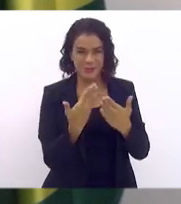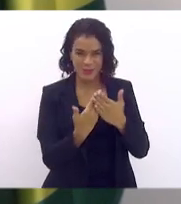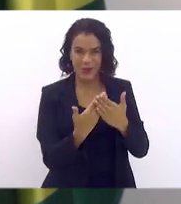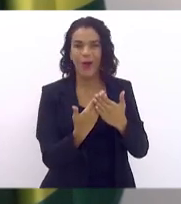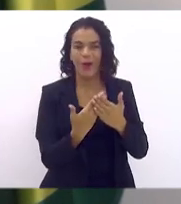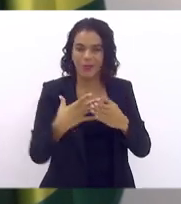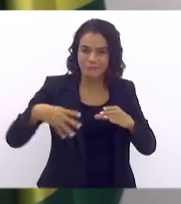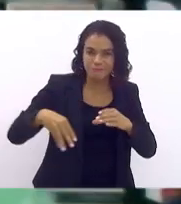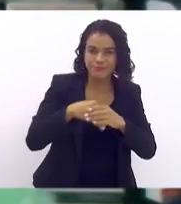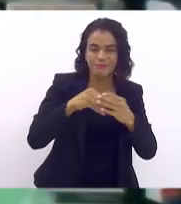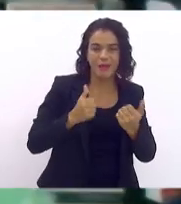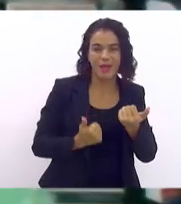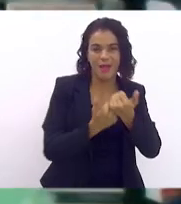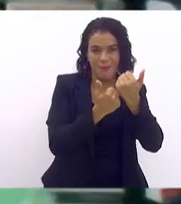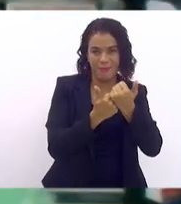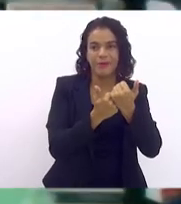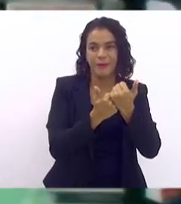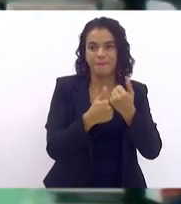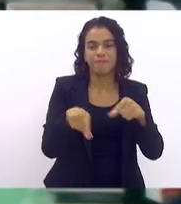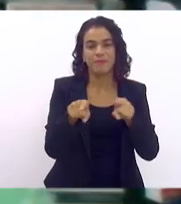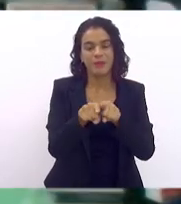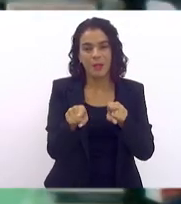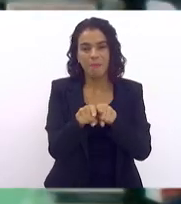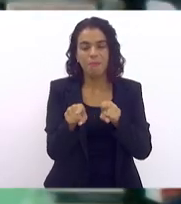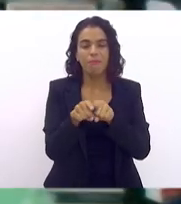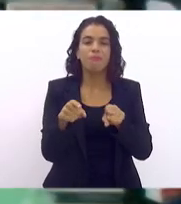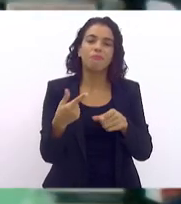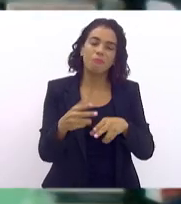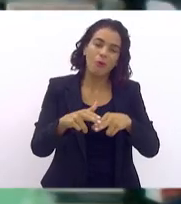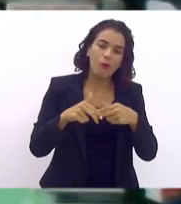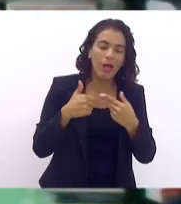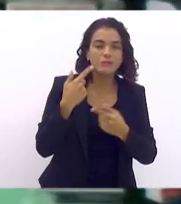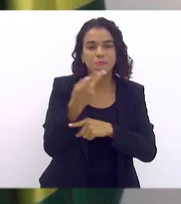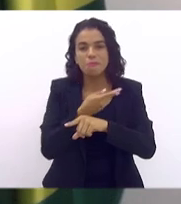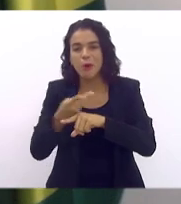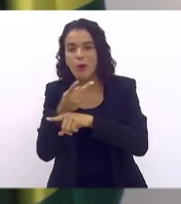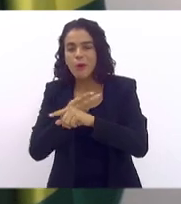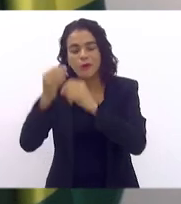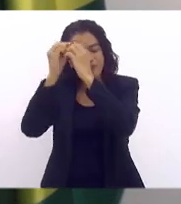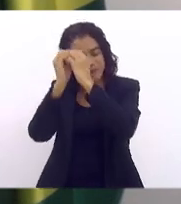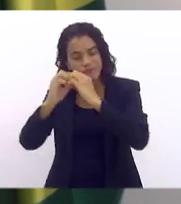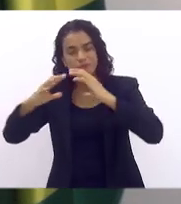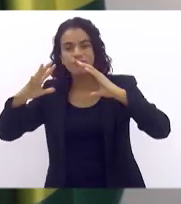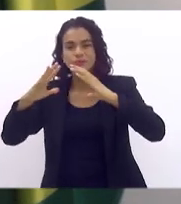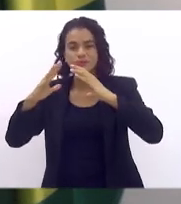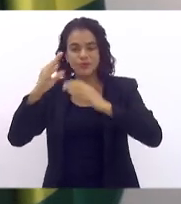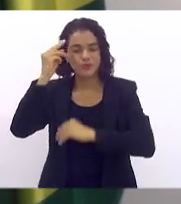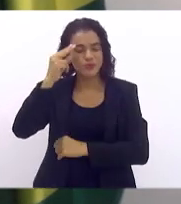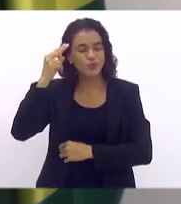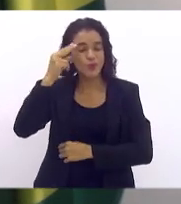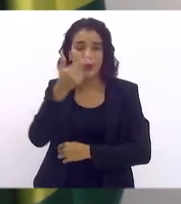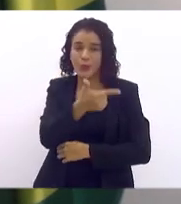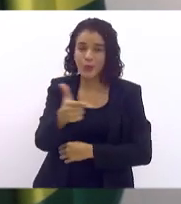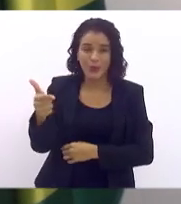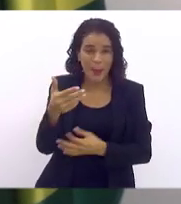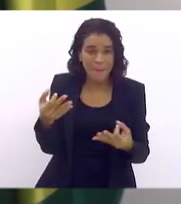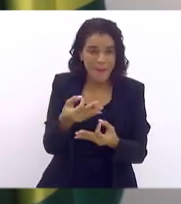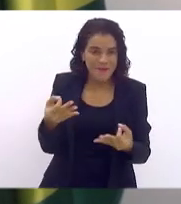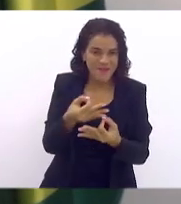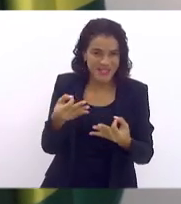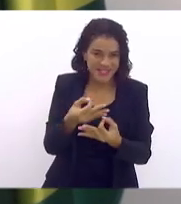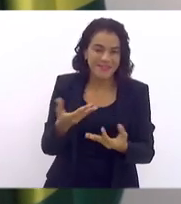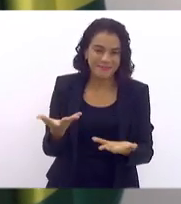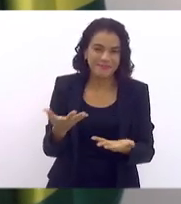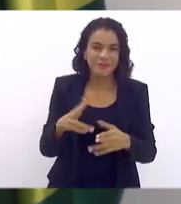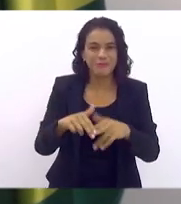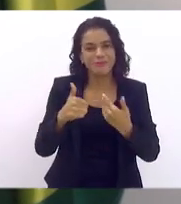essas meninas pelos ataques e por se perderem realmente atrás de um sonho que... não existe a perfeição que elas tanto procuram. Então, eu